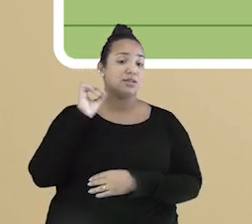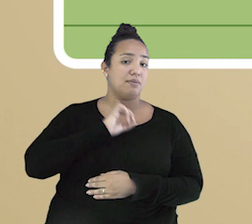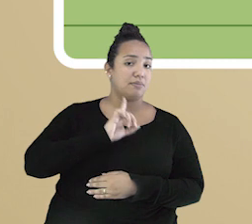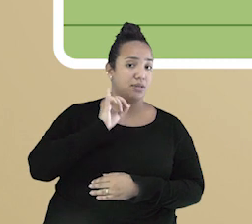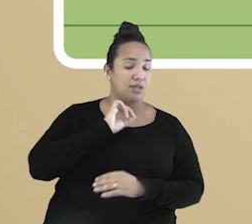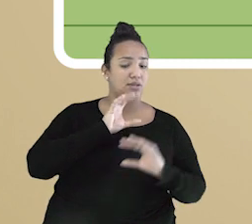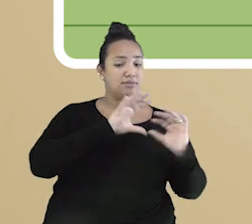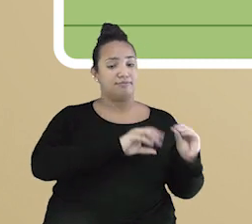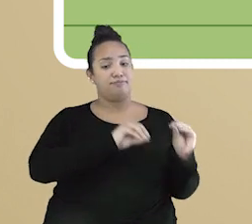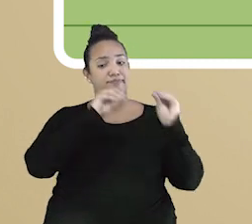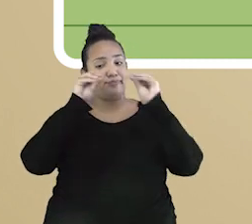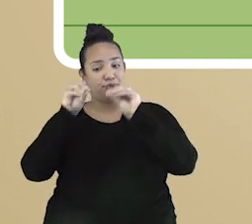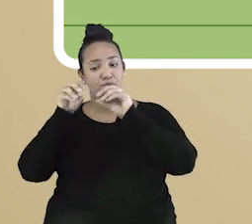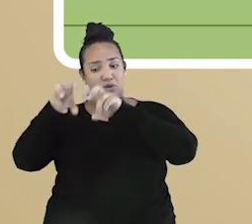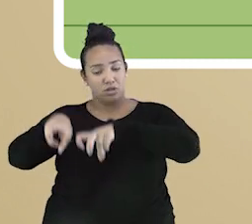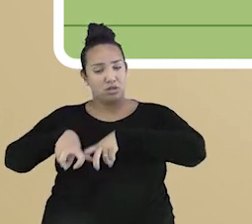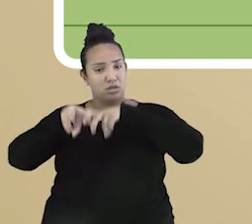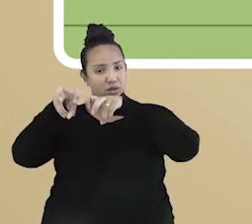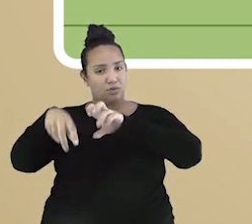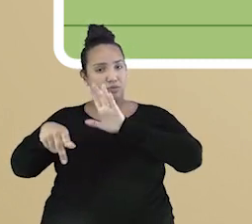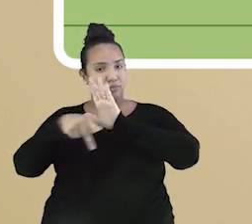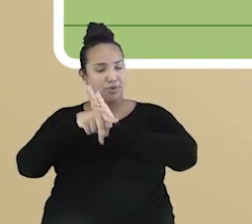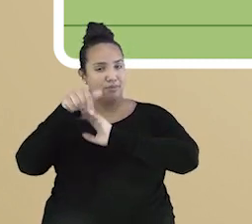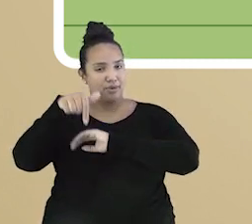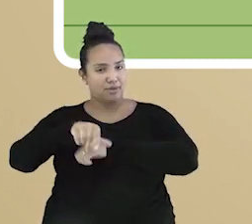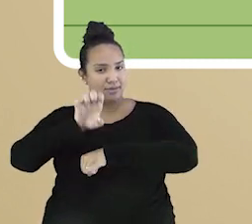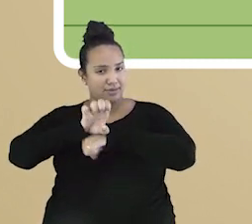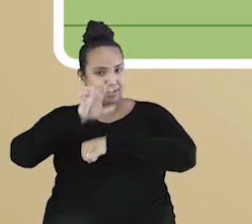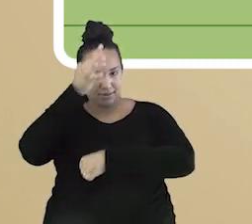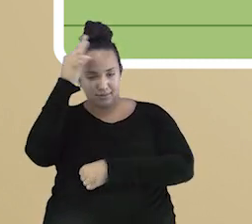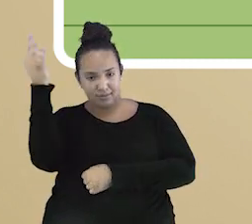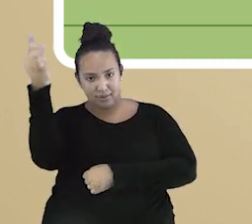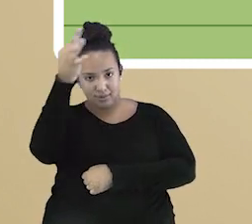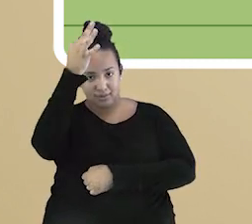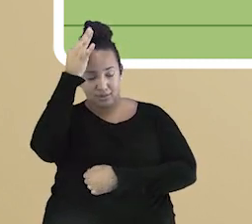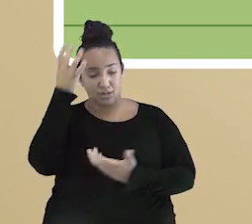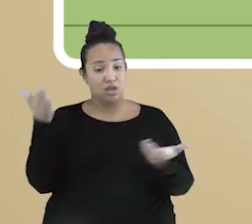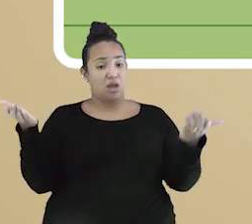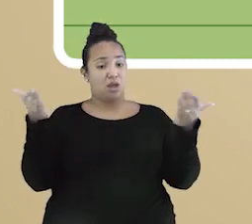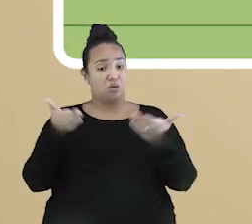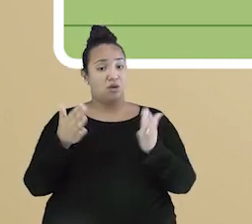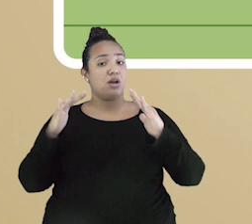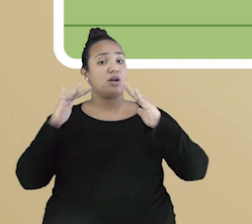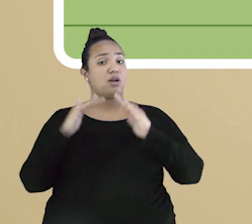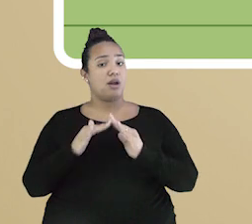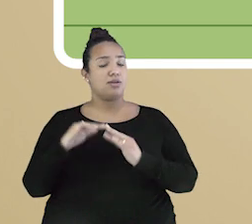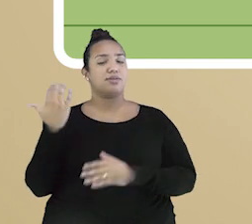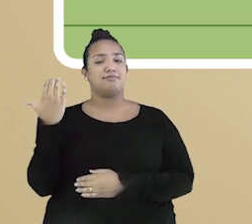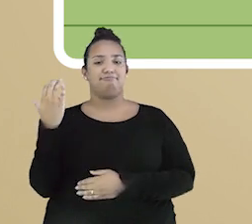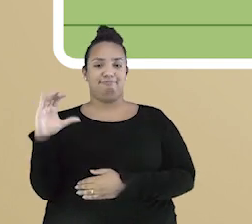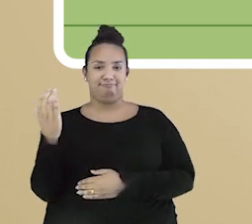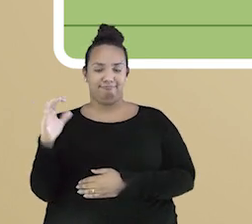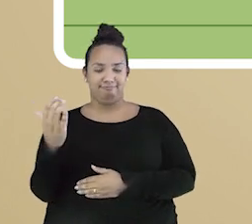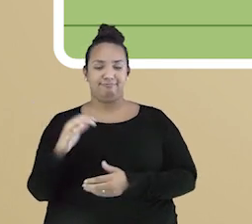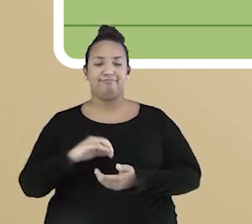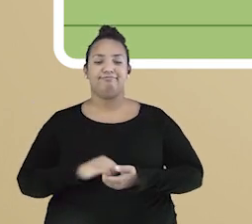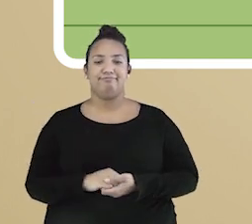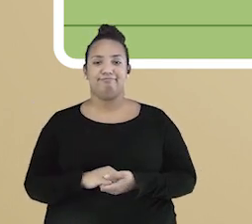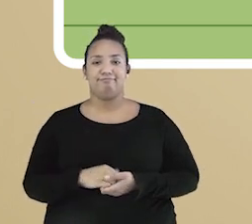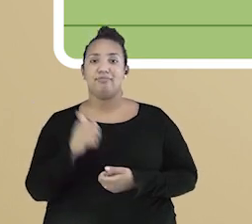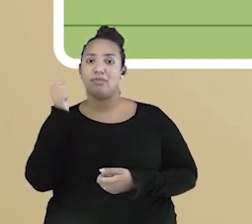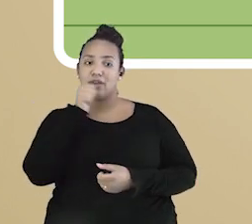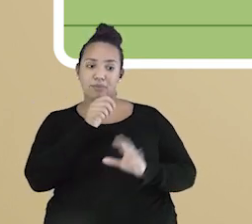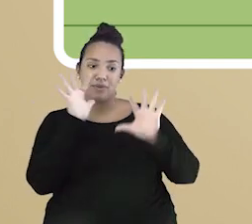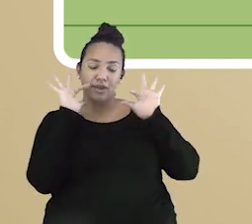se mudou para Baixo Guandu, que é um município no interior do Espírito Santo. E agora está em Cariacica. Dolores